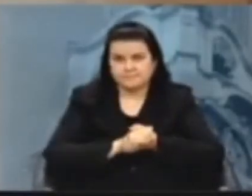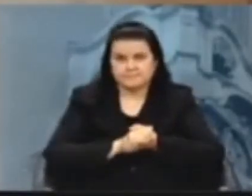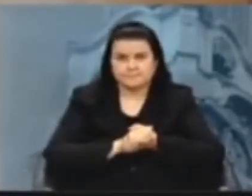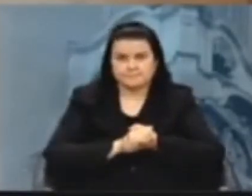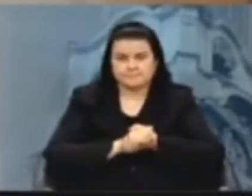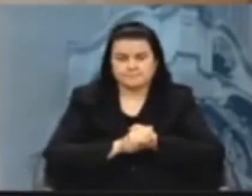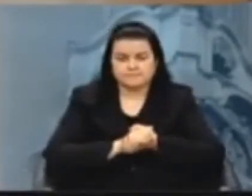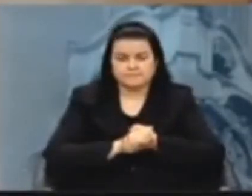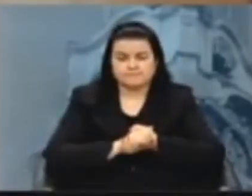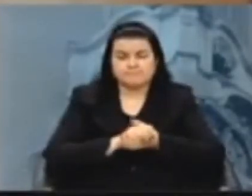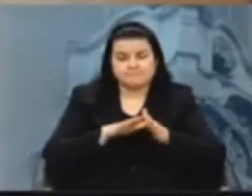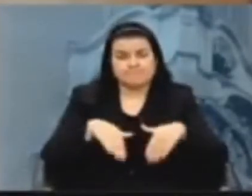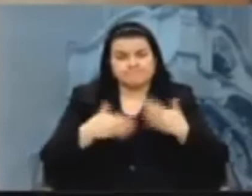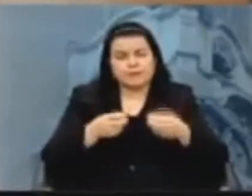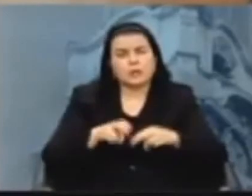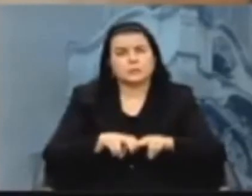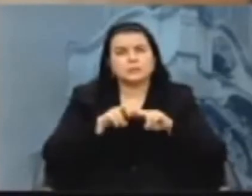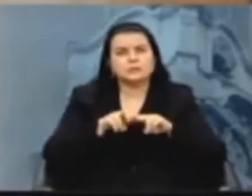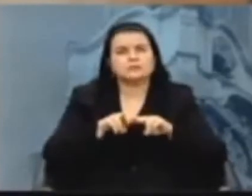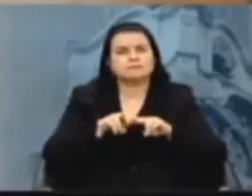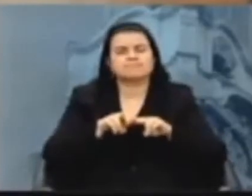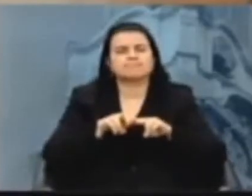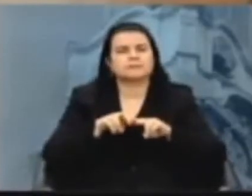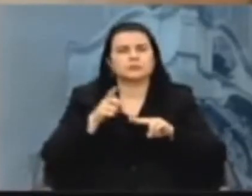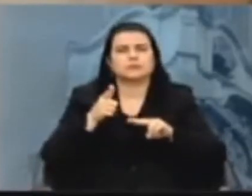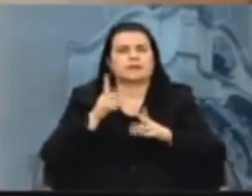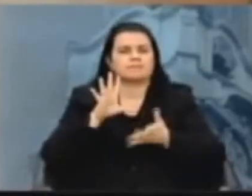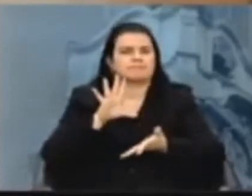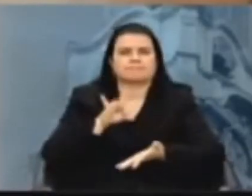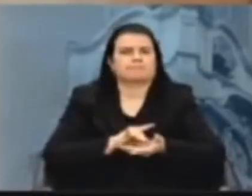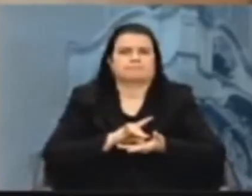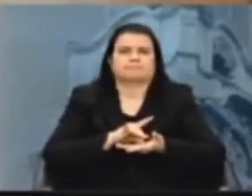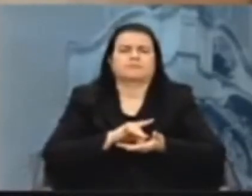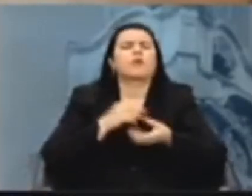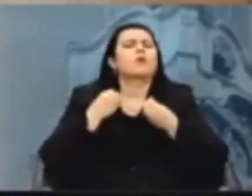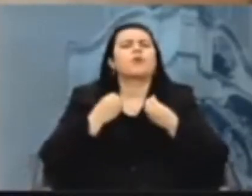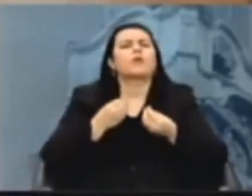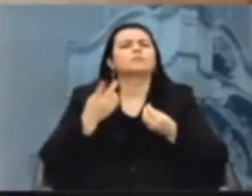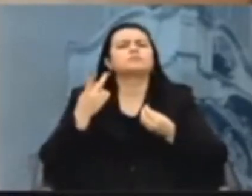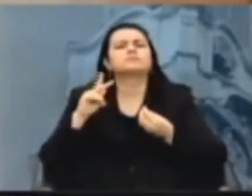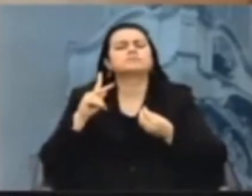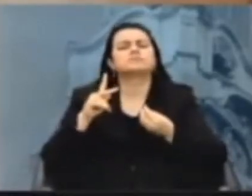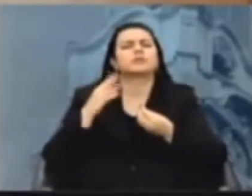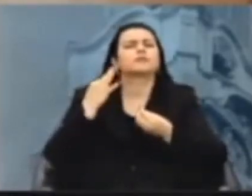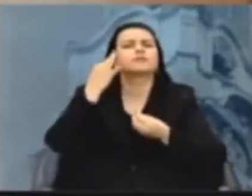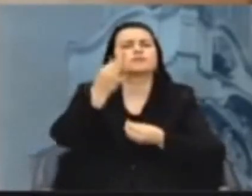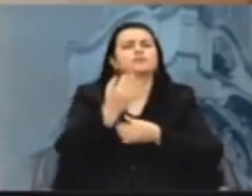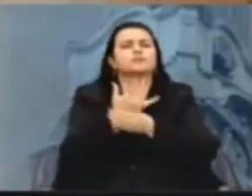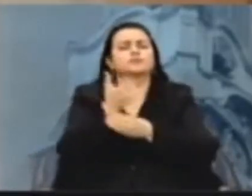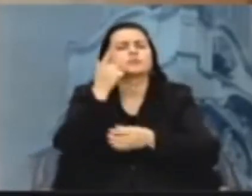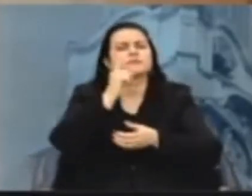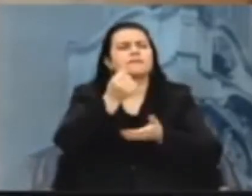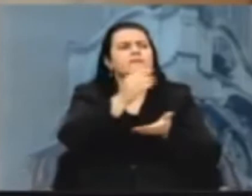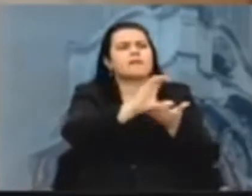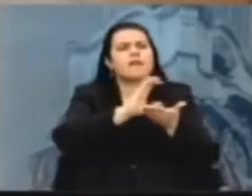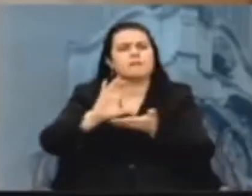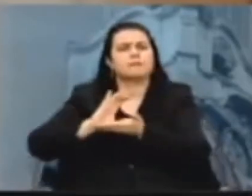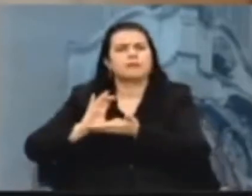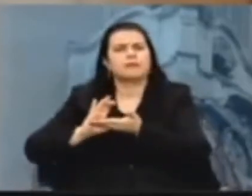Sem legitimidade, como fará para mobilizar a universidade na busca de verbas necessárias à